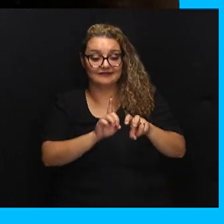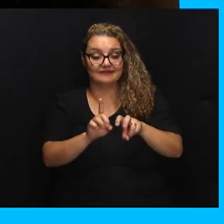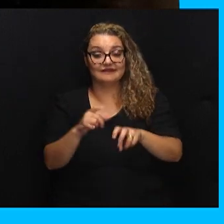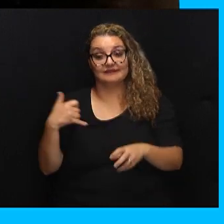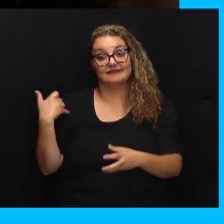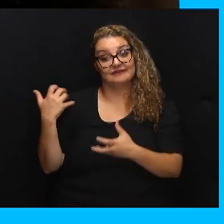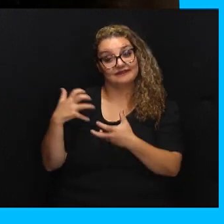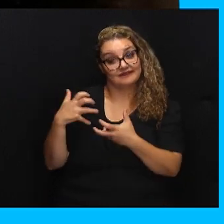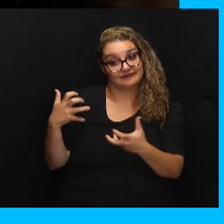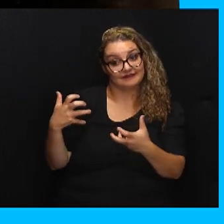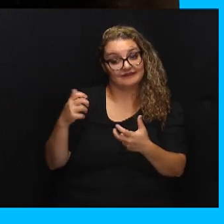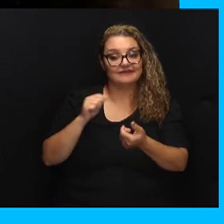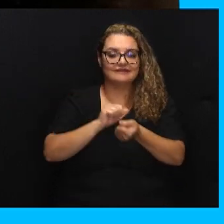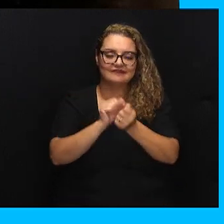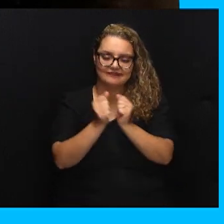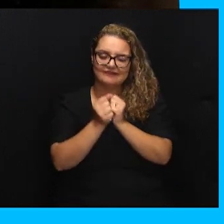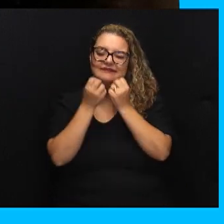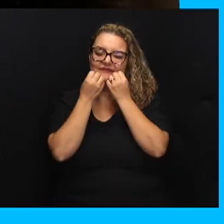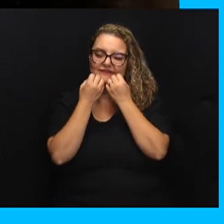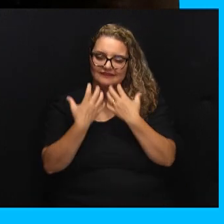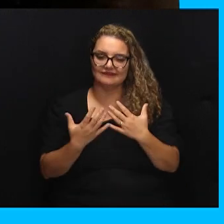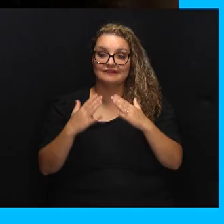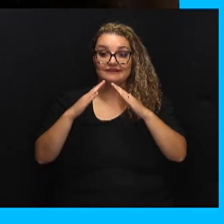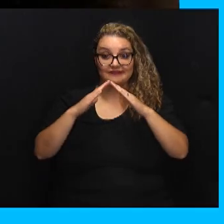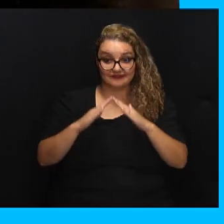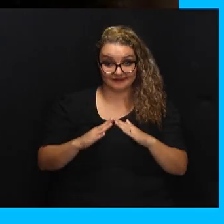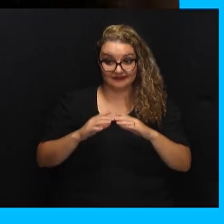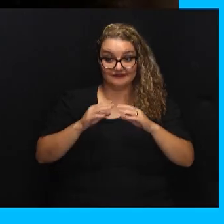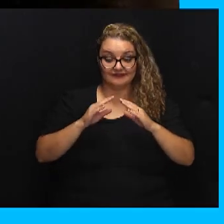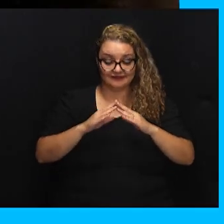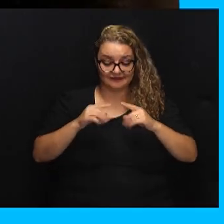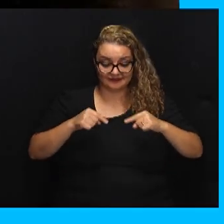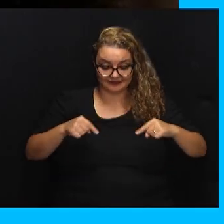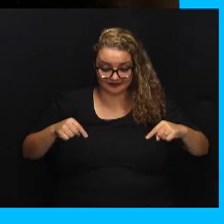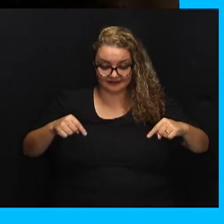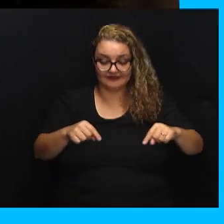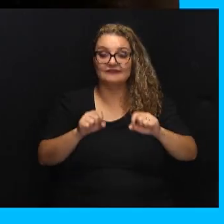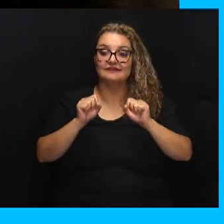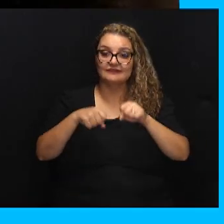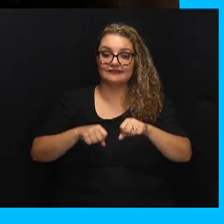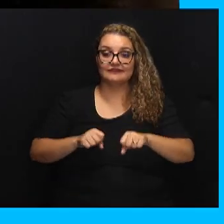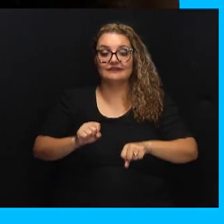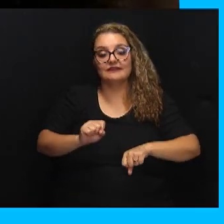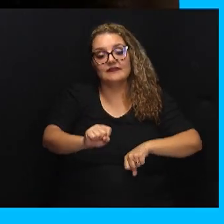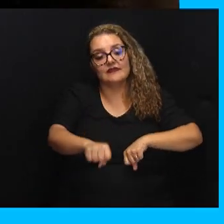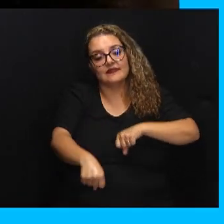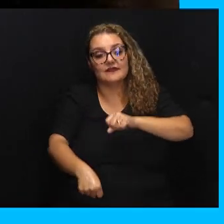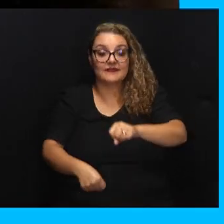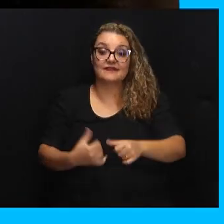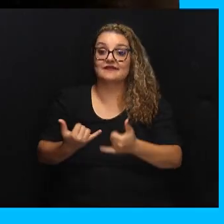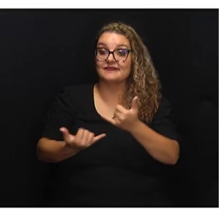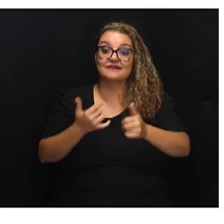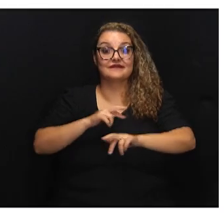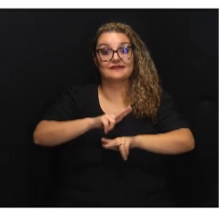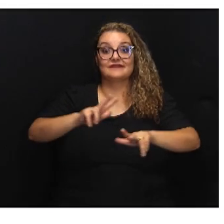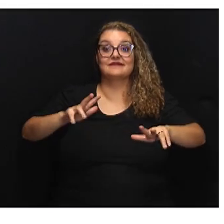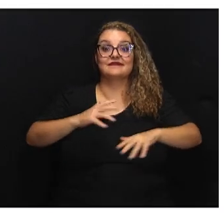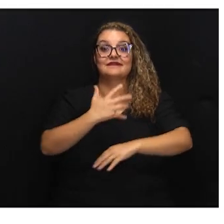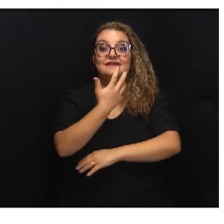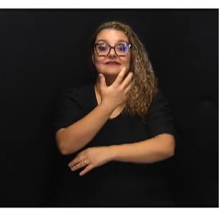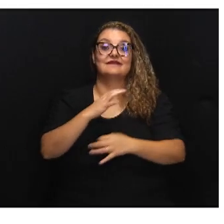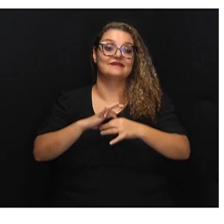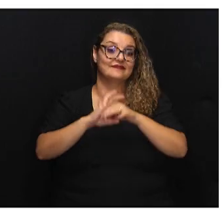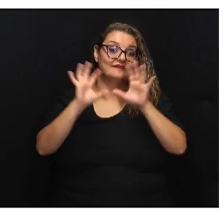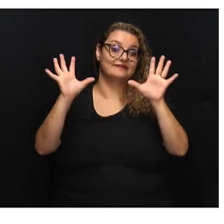idosos e se adapta muito bem em casas com quintal, onde pode explorar e brincar ao ar livre. Para